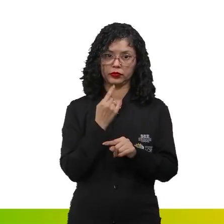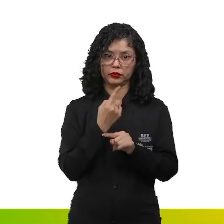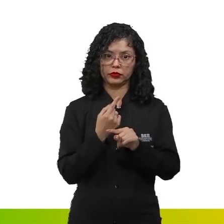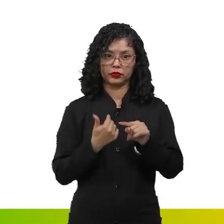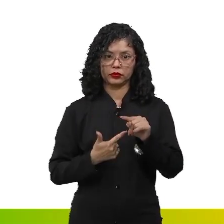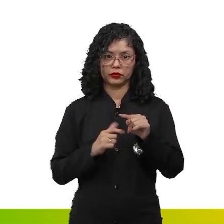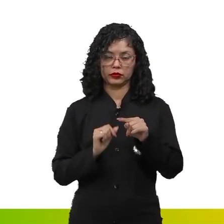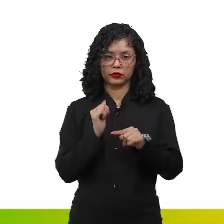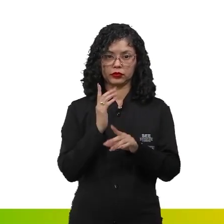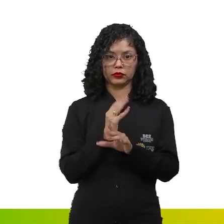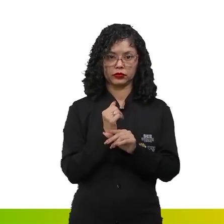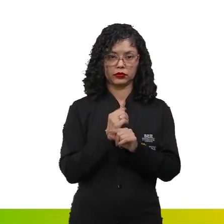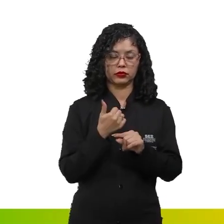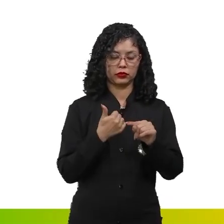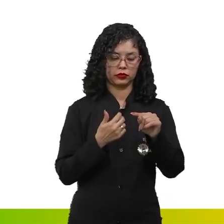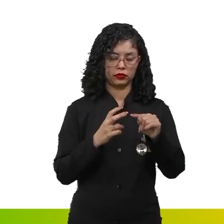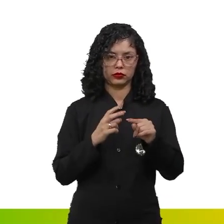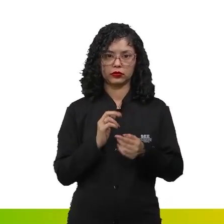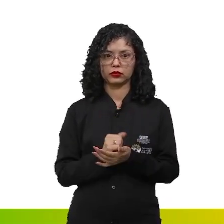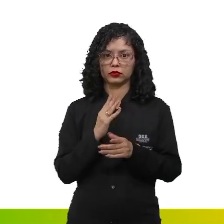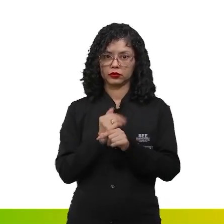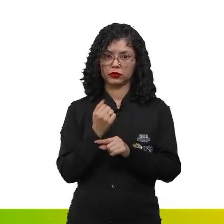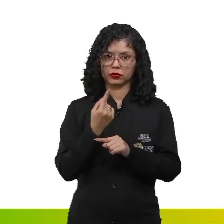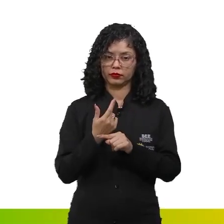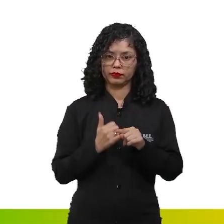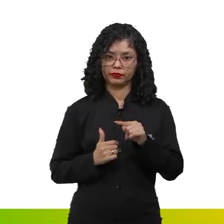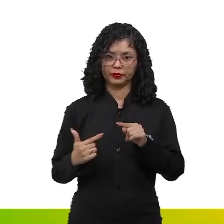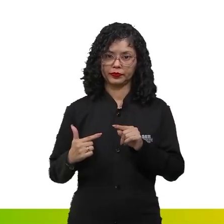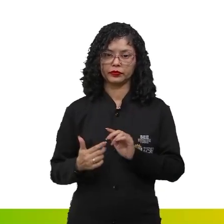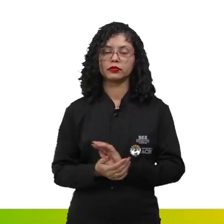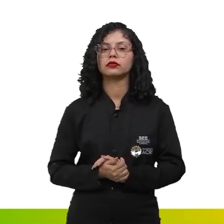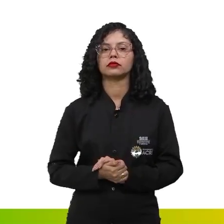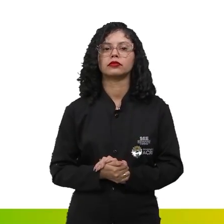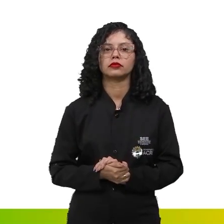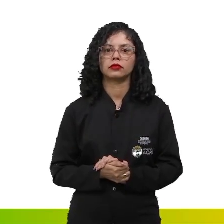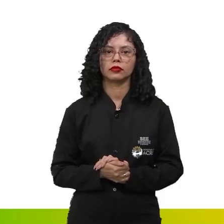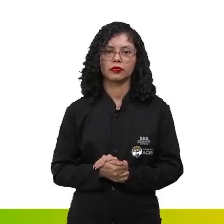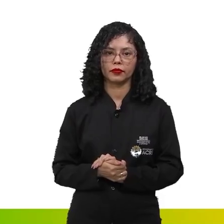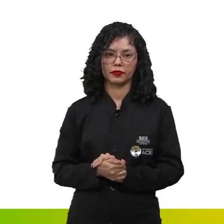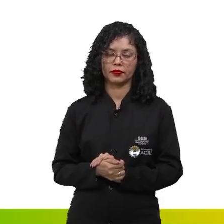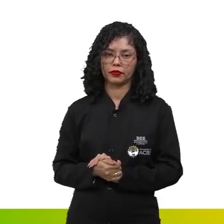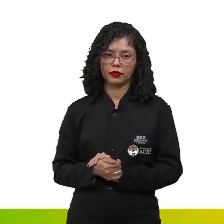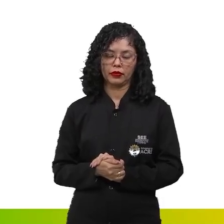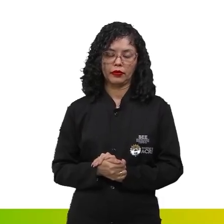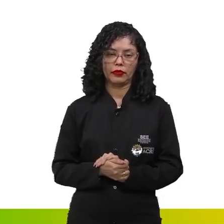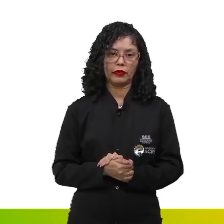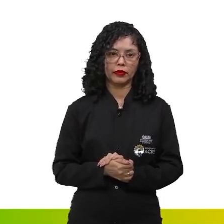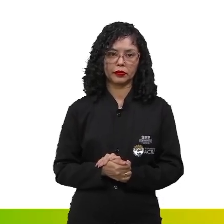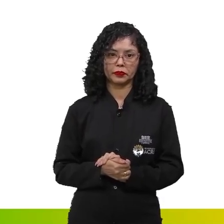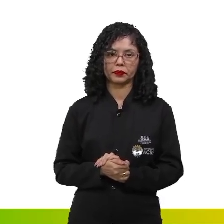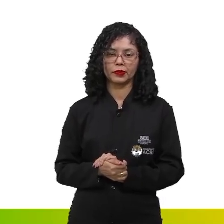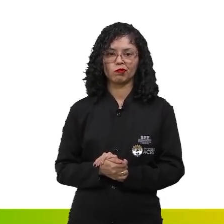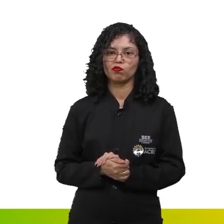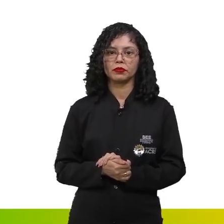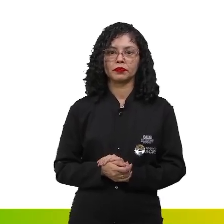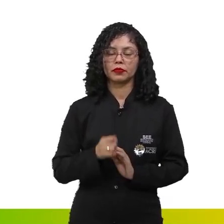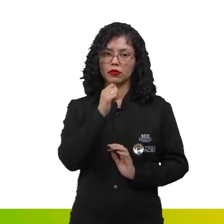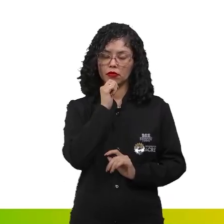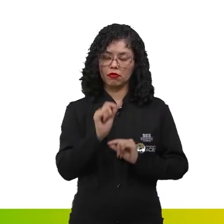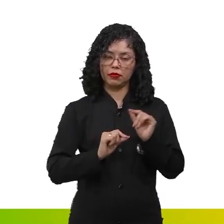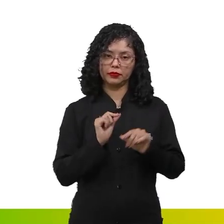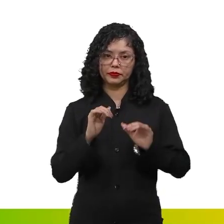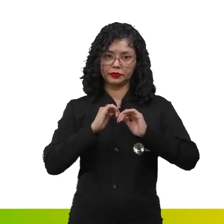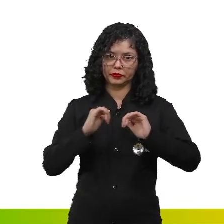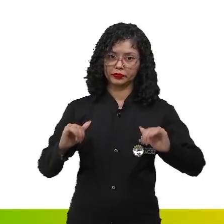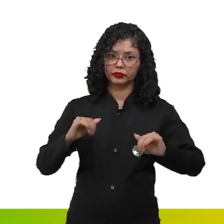sobre 15, mais 1 sobre 12. Esse valor aí, pessoal, vai ser o seguinte, vou